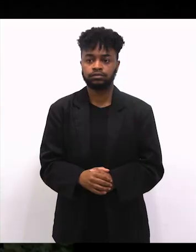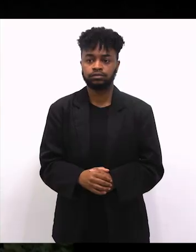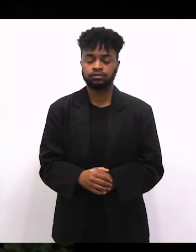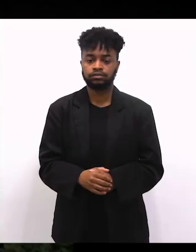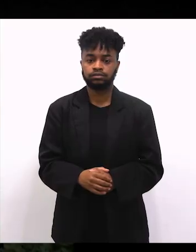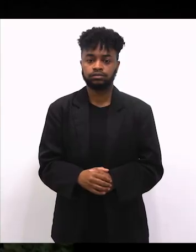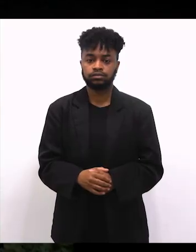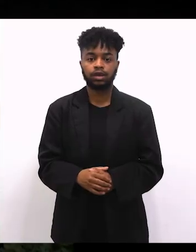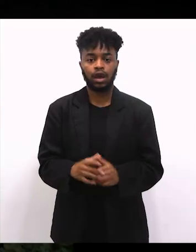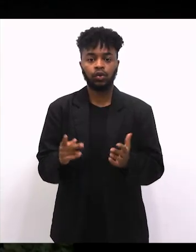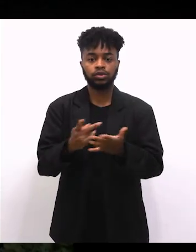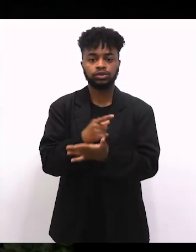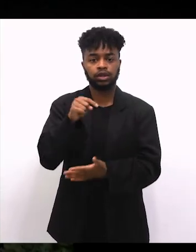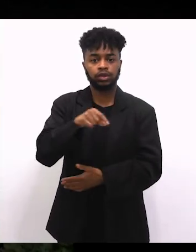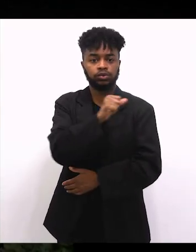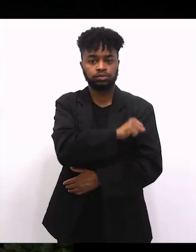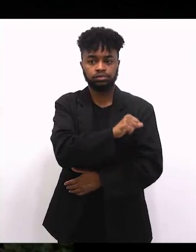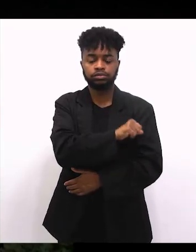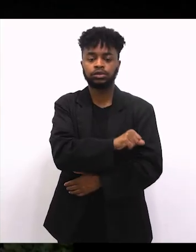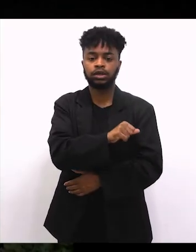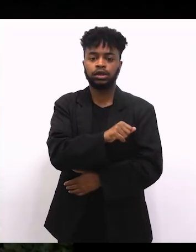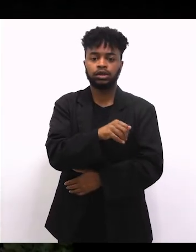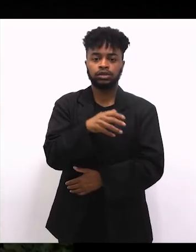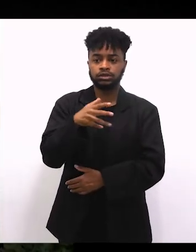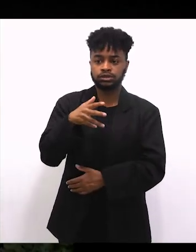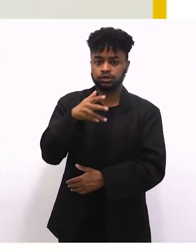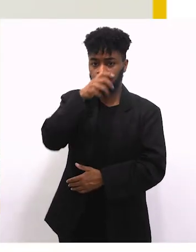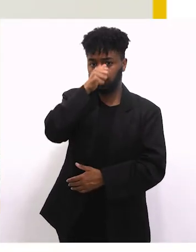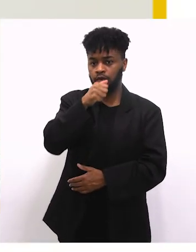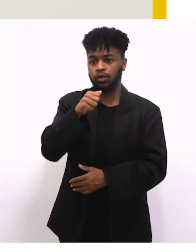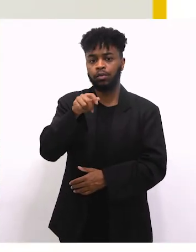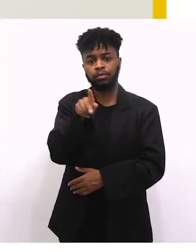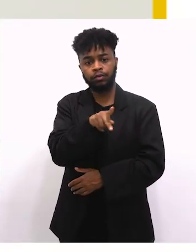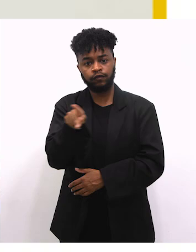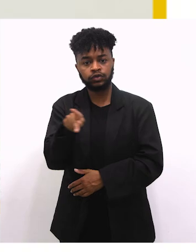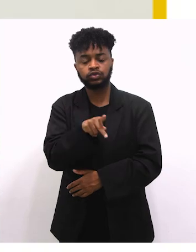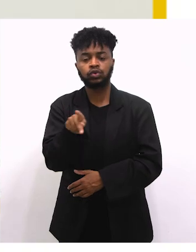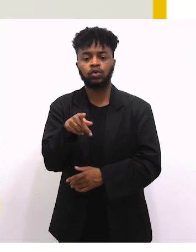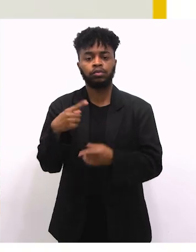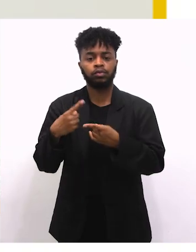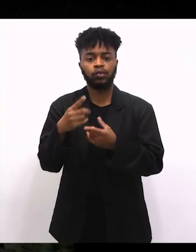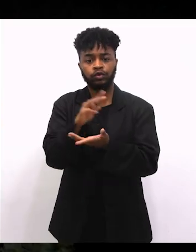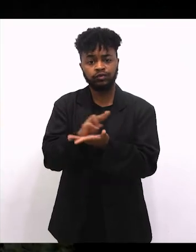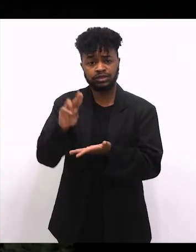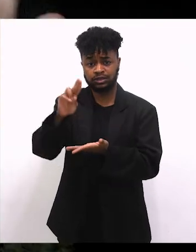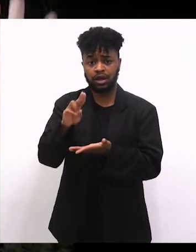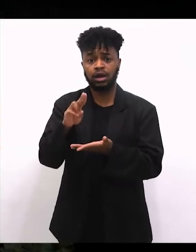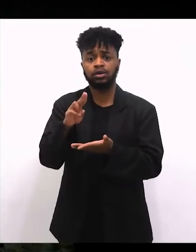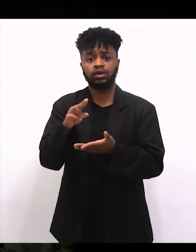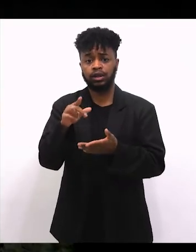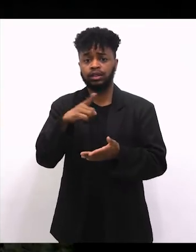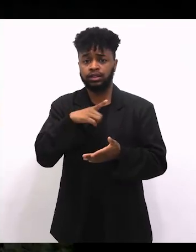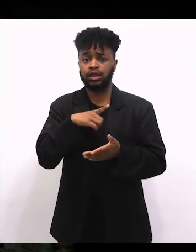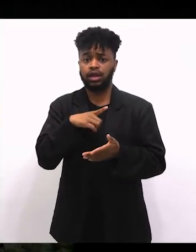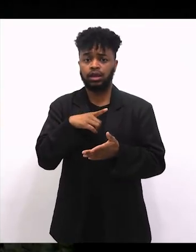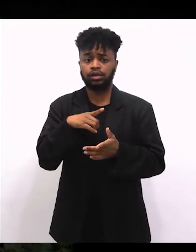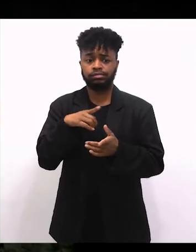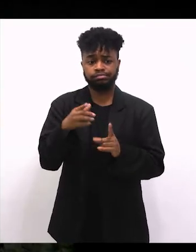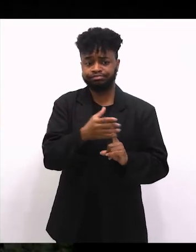aí resgates no Rio de Janeiro com professores universitários explorando trabalhadores, pessoas com alto